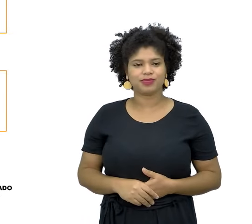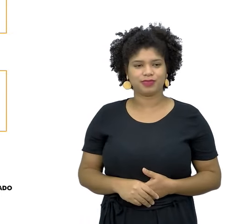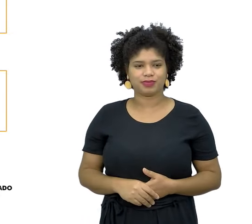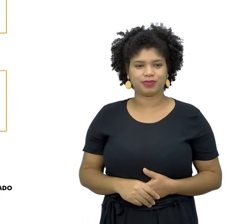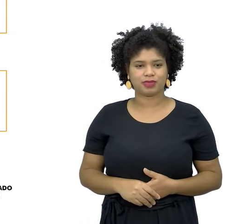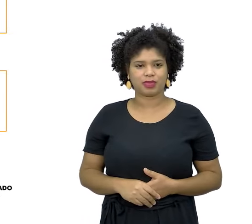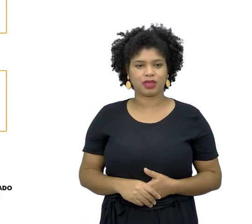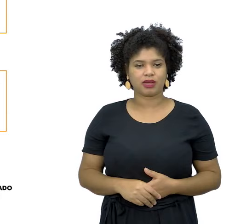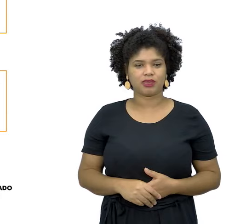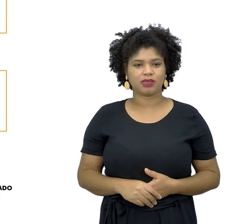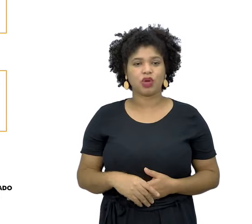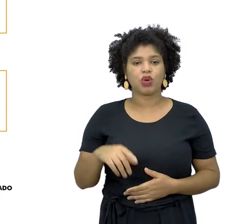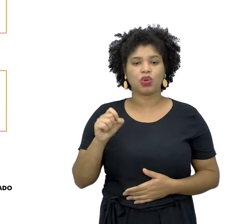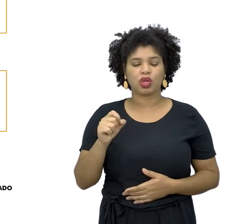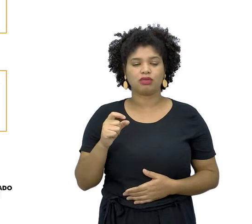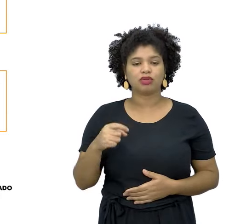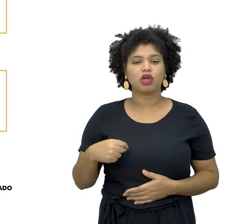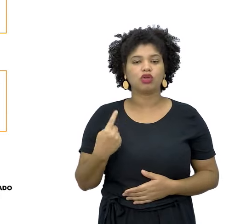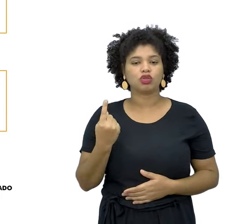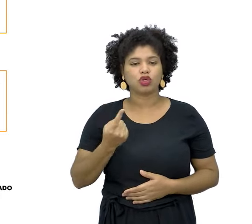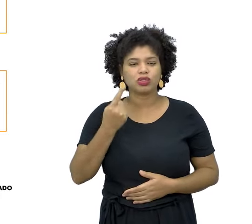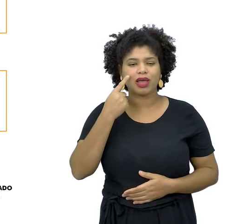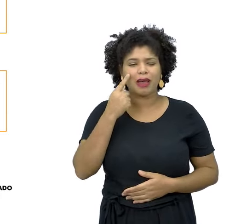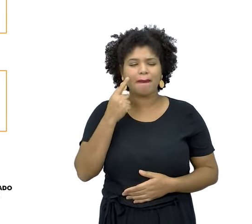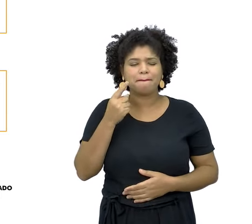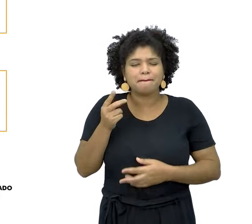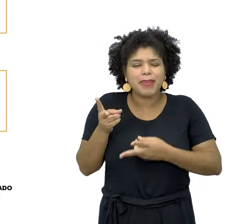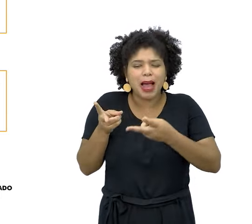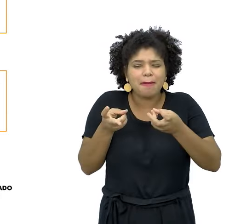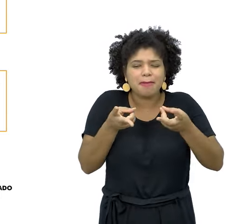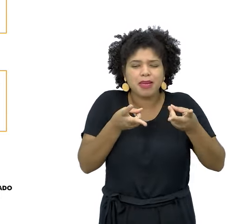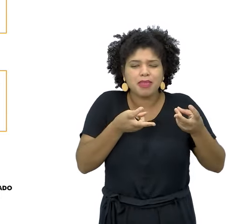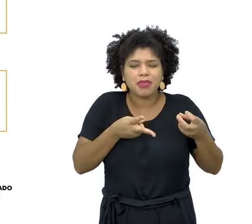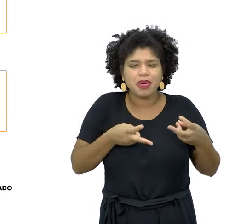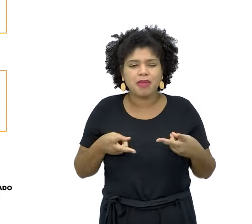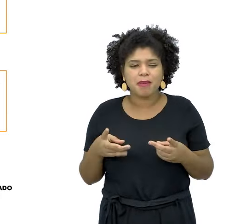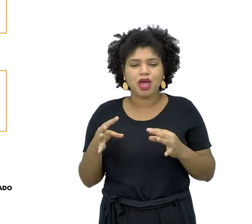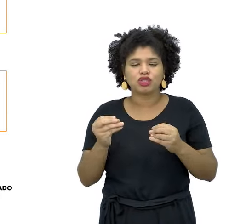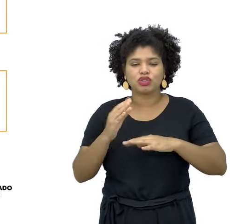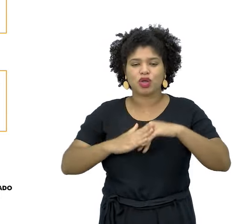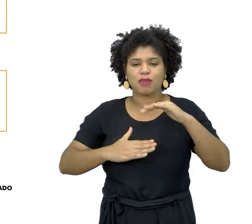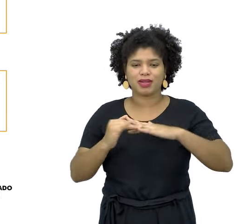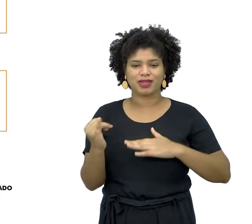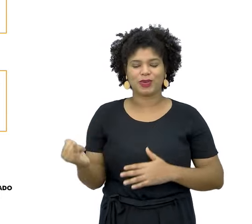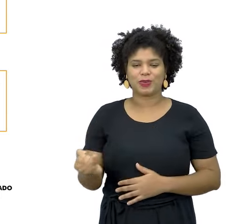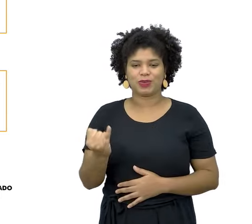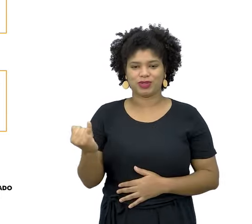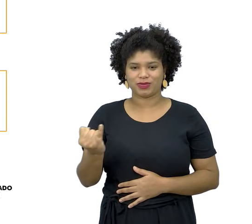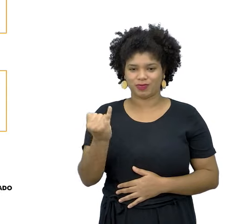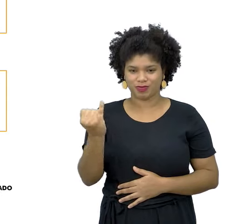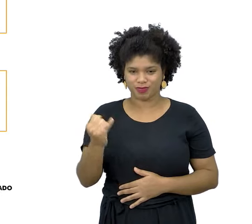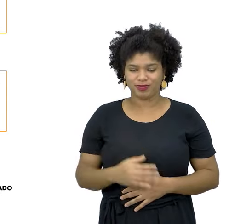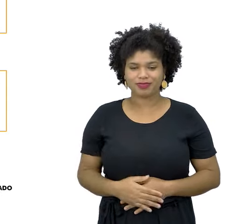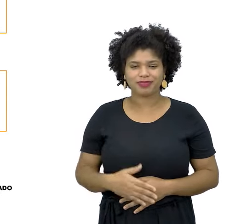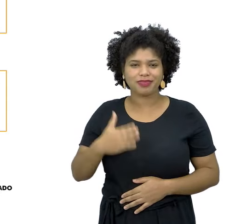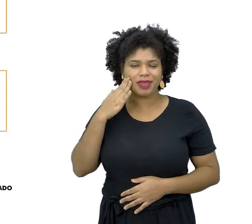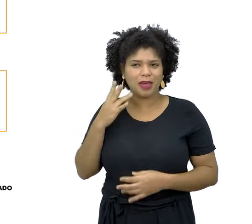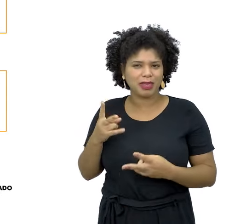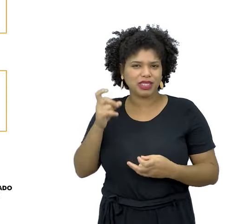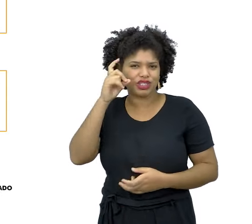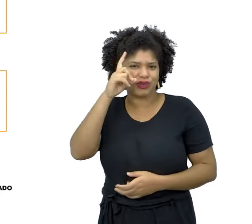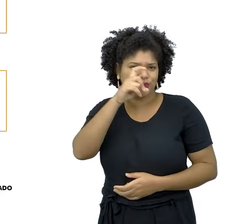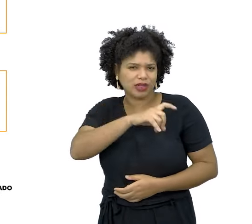A etapa 2, né? Nós vamos fazer um mapeamento, né, dessas habilidades essenciais. Nós vamos ver quais são as dificuldades